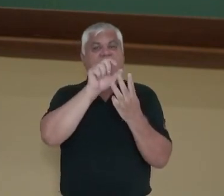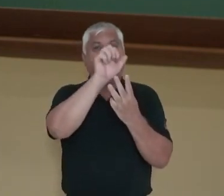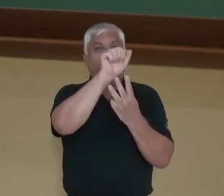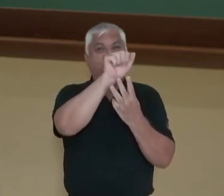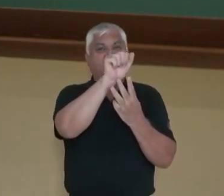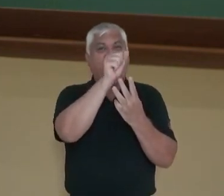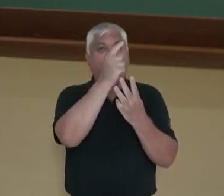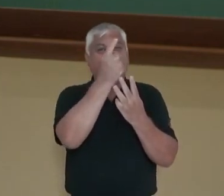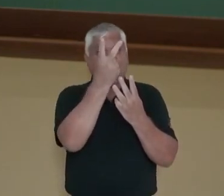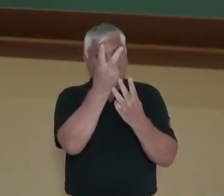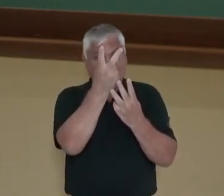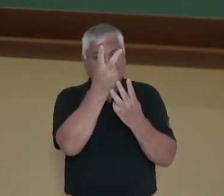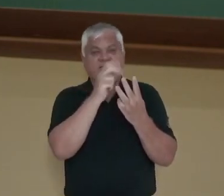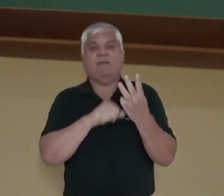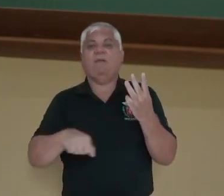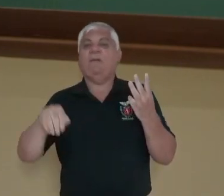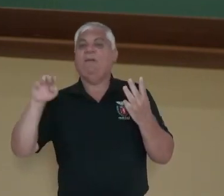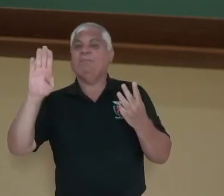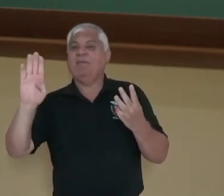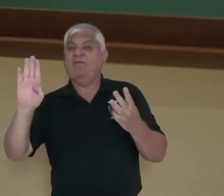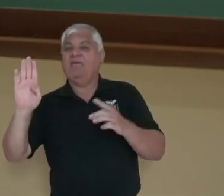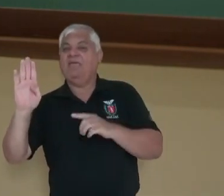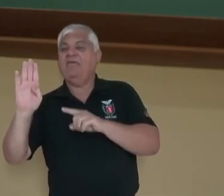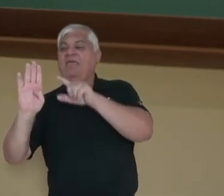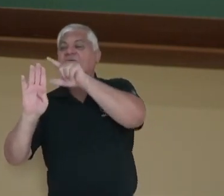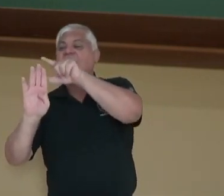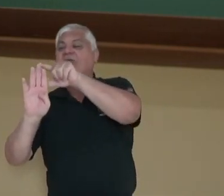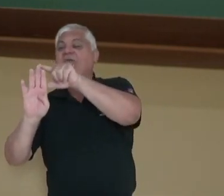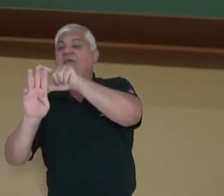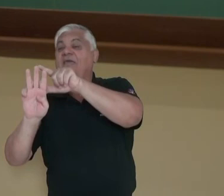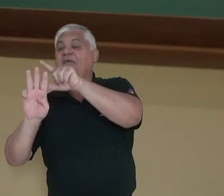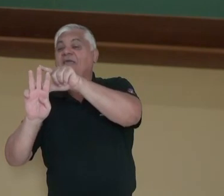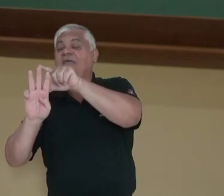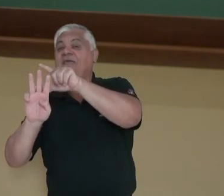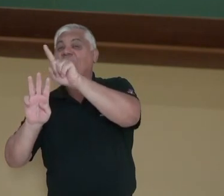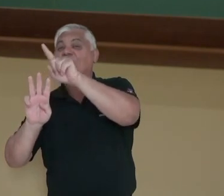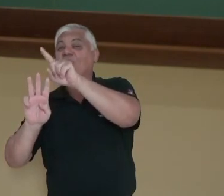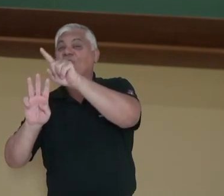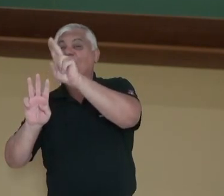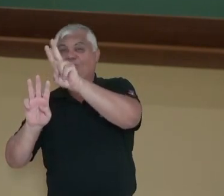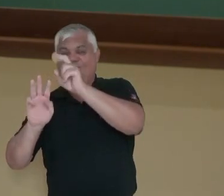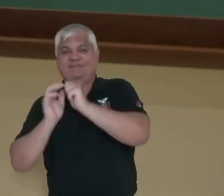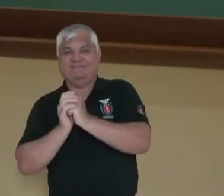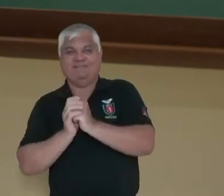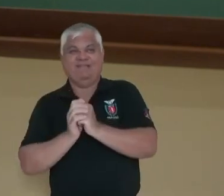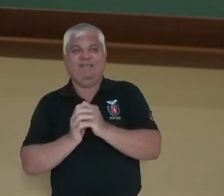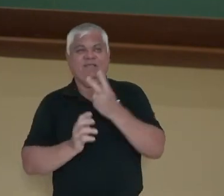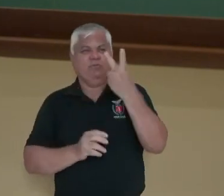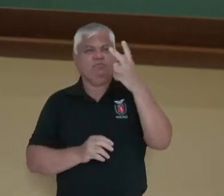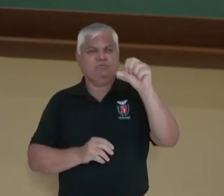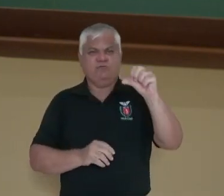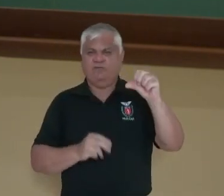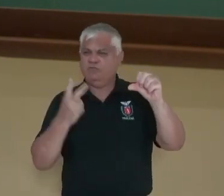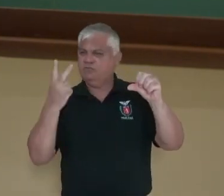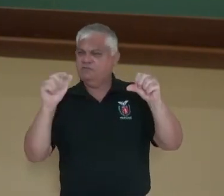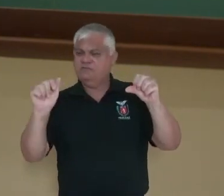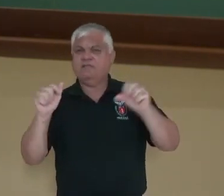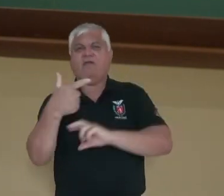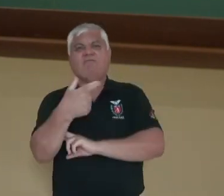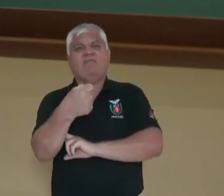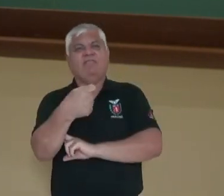A12 subtrai do B12, correto? Então, 290 menos 270,